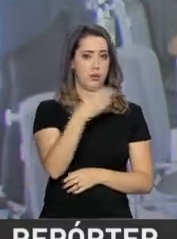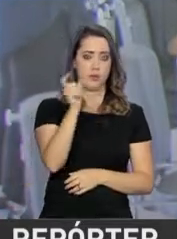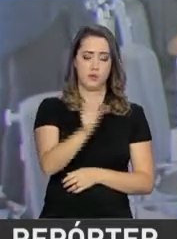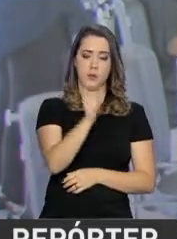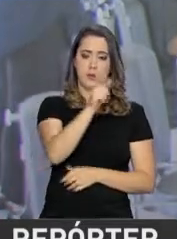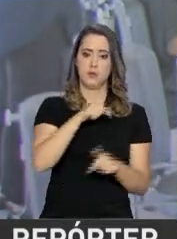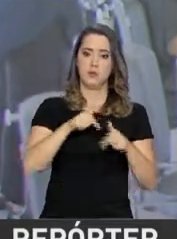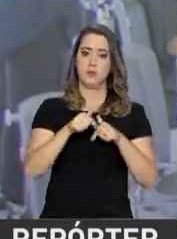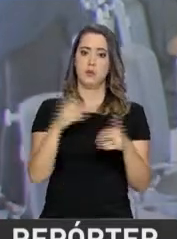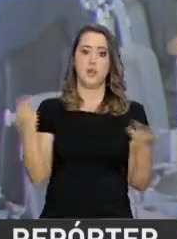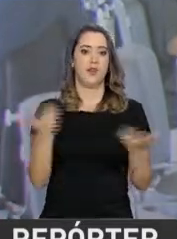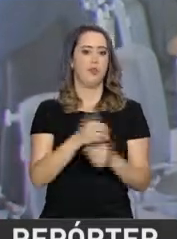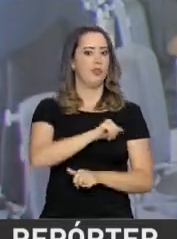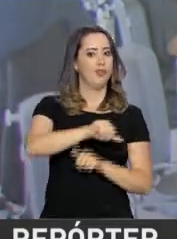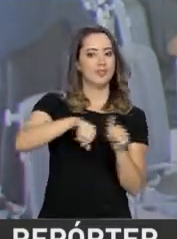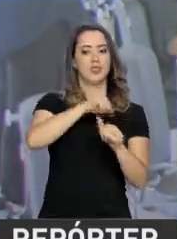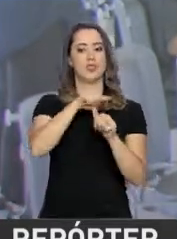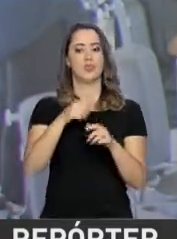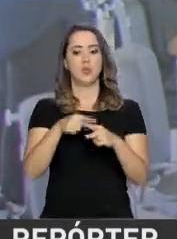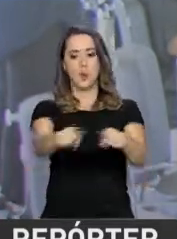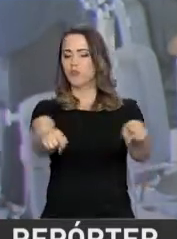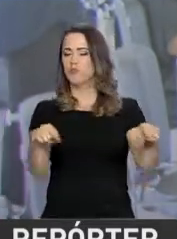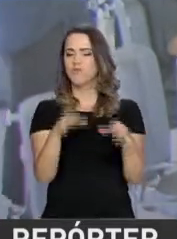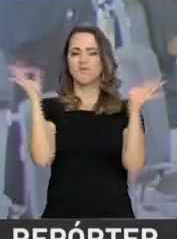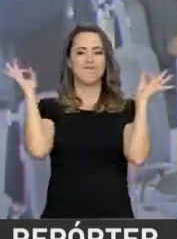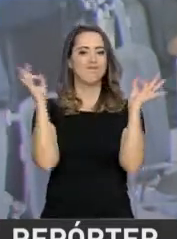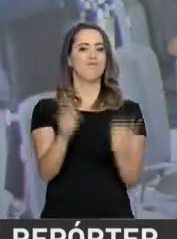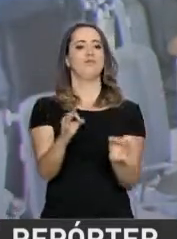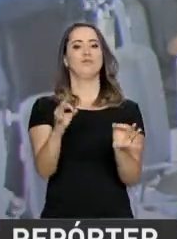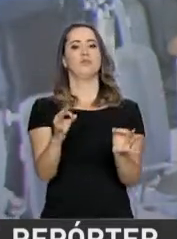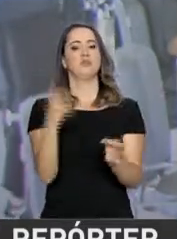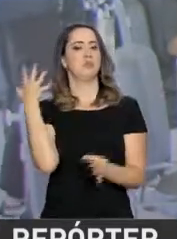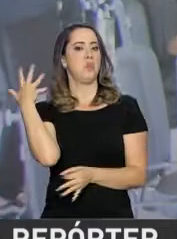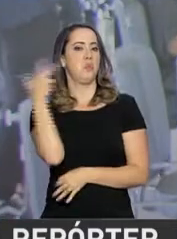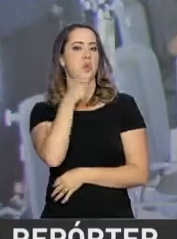e agora estamos com esse espaço maravilhoso lindo